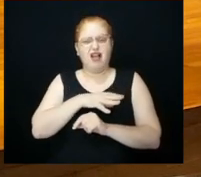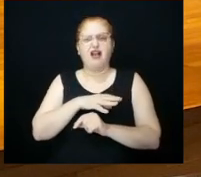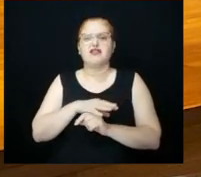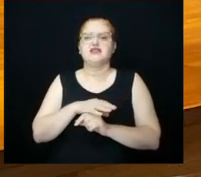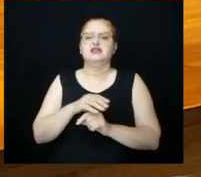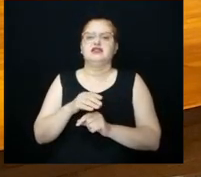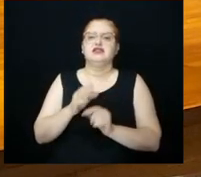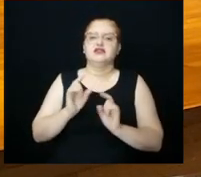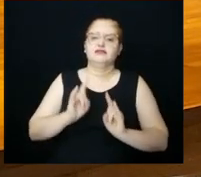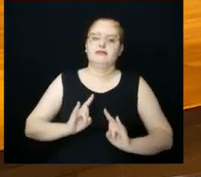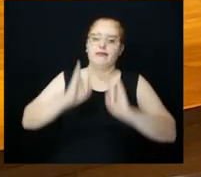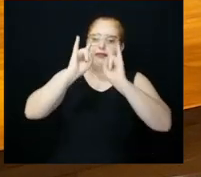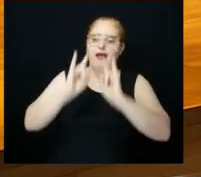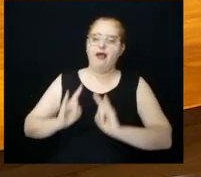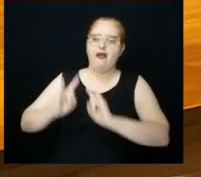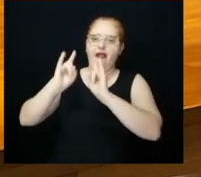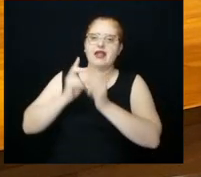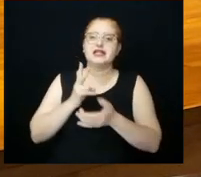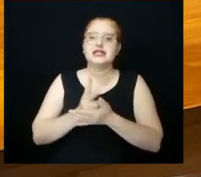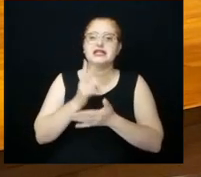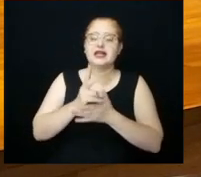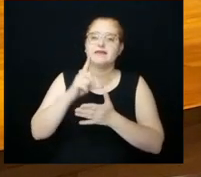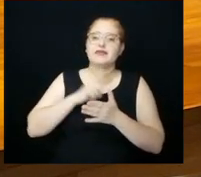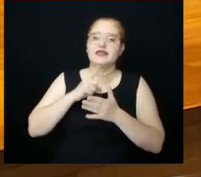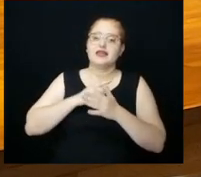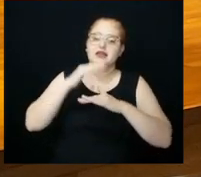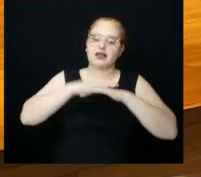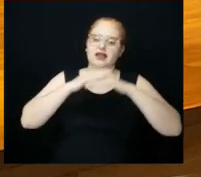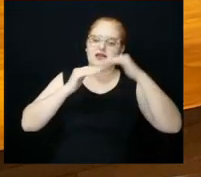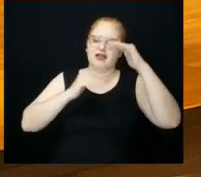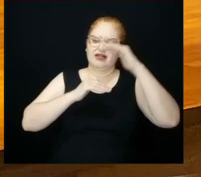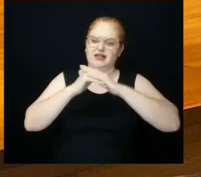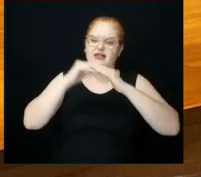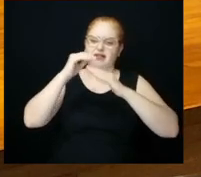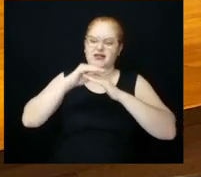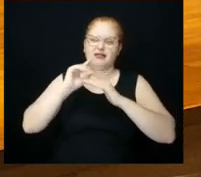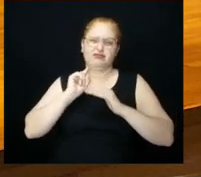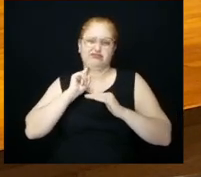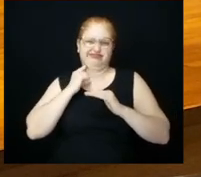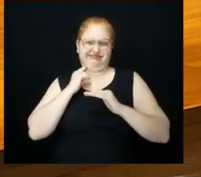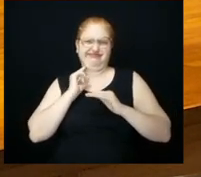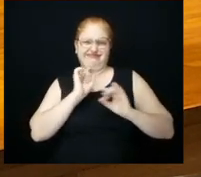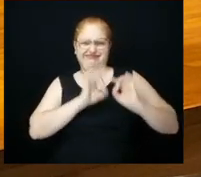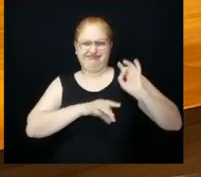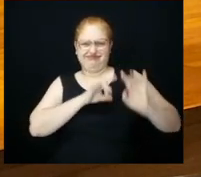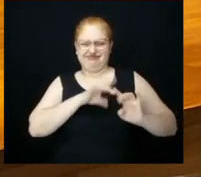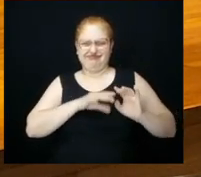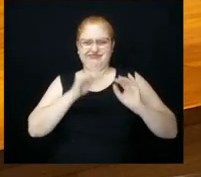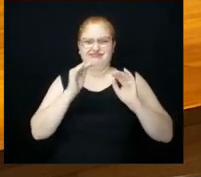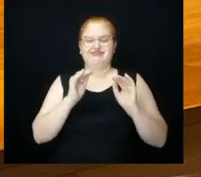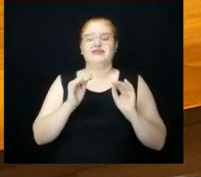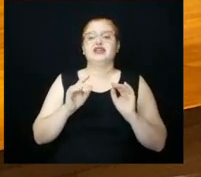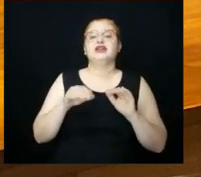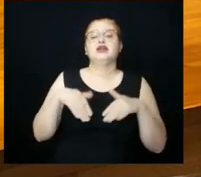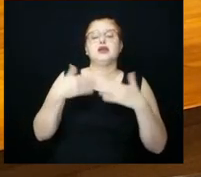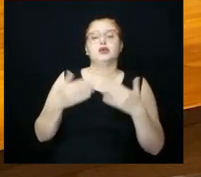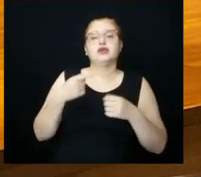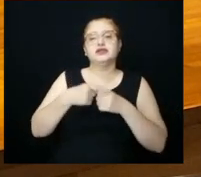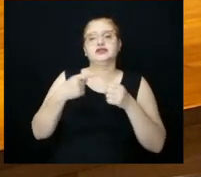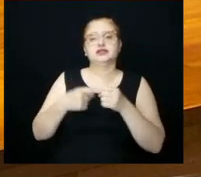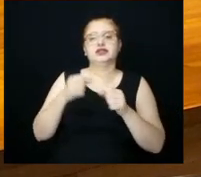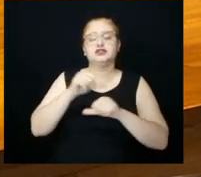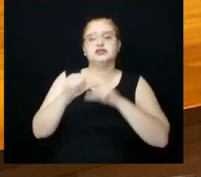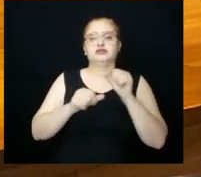os prédios de Lagos sempre tiveram aquela camada de podridão em cima? E quando aquela se tornara uma cidade